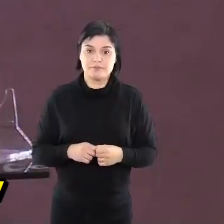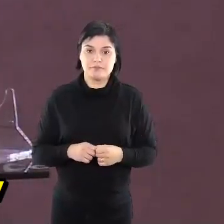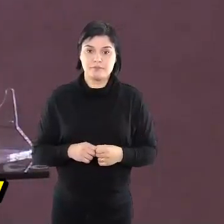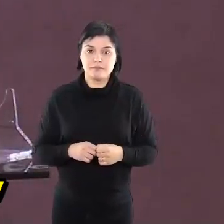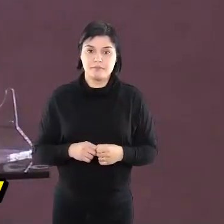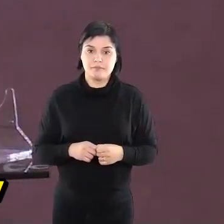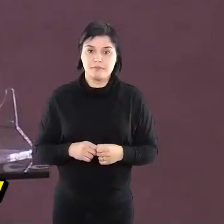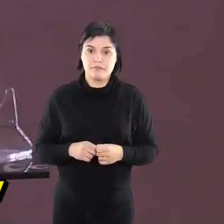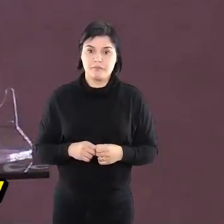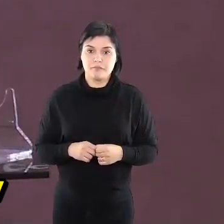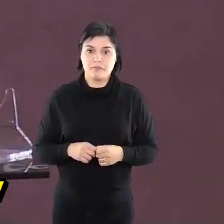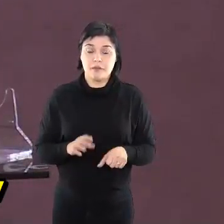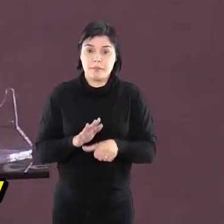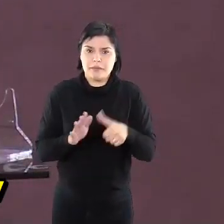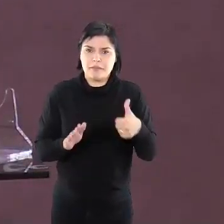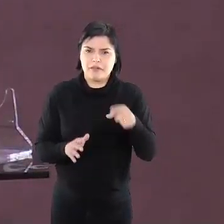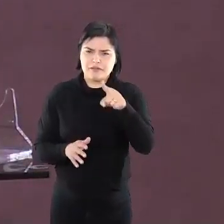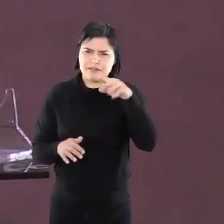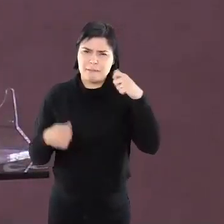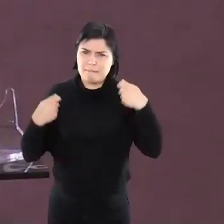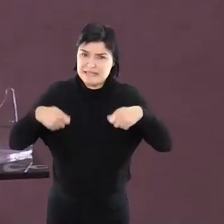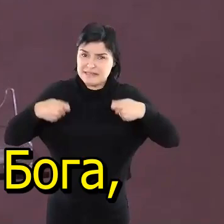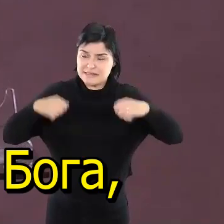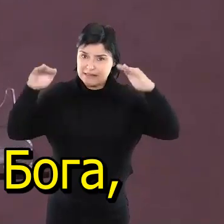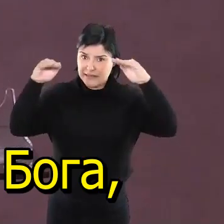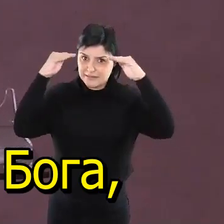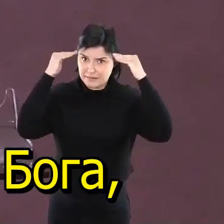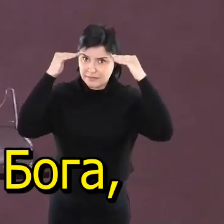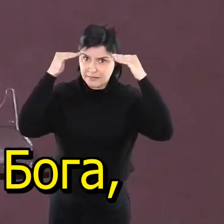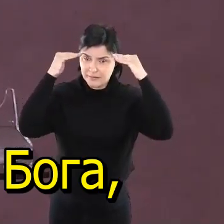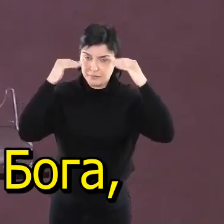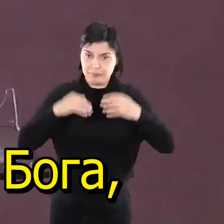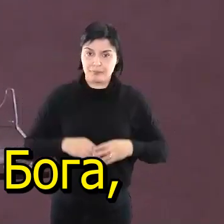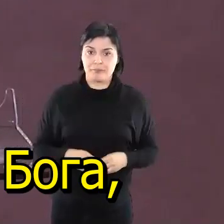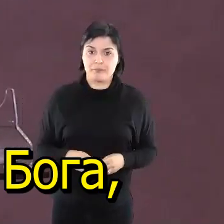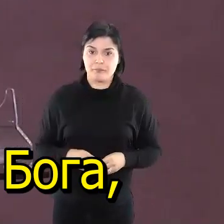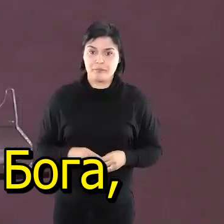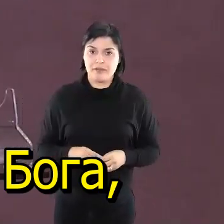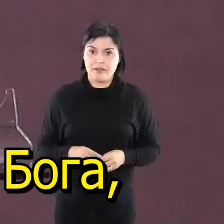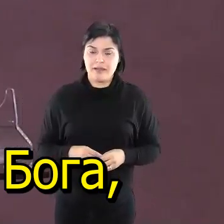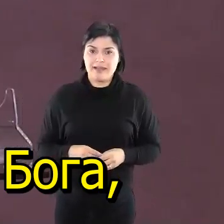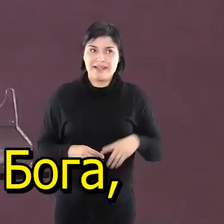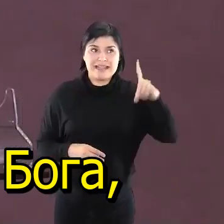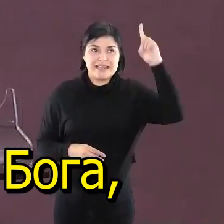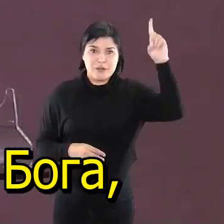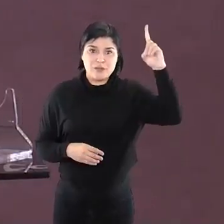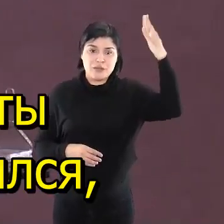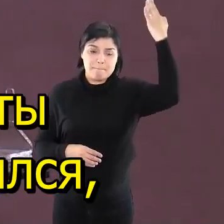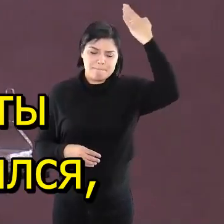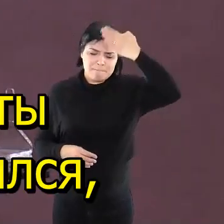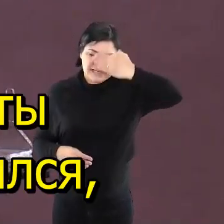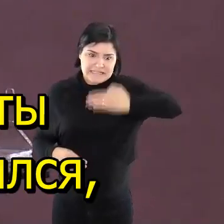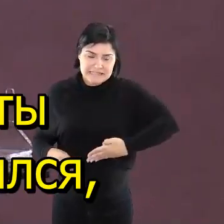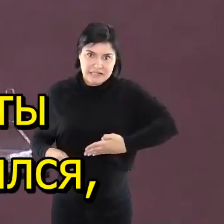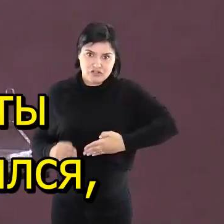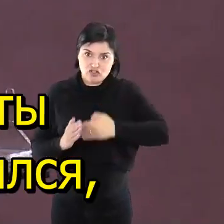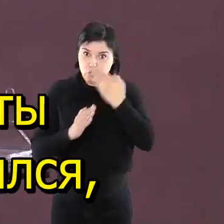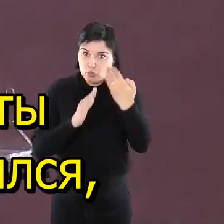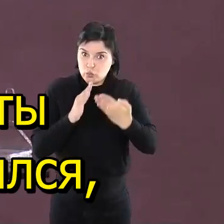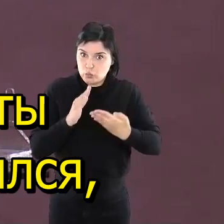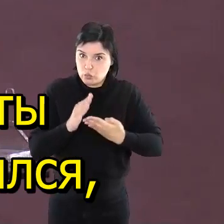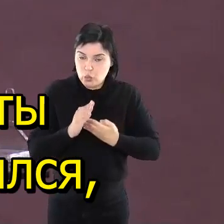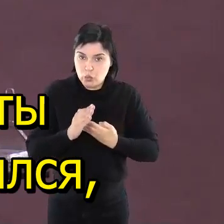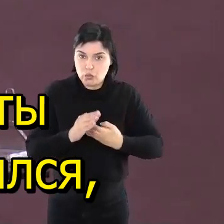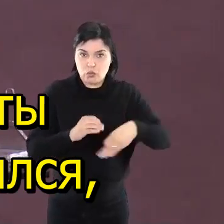Primeiro, você tem que entender que do ponto de vista da onipresença de Deus, não existe um